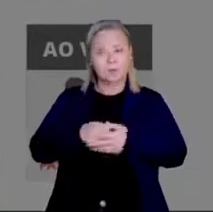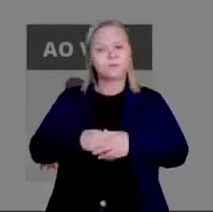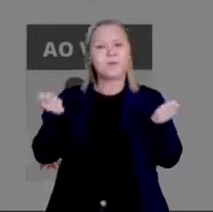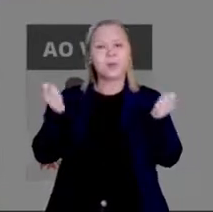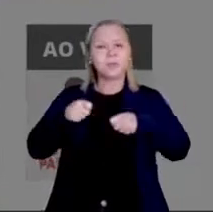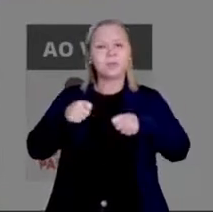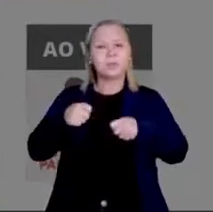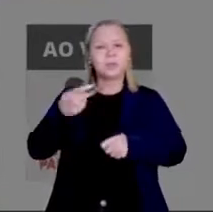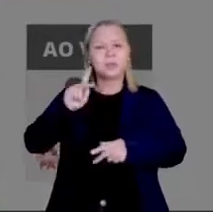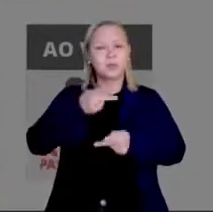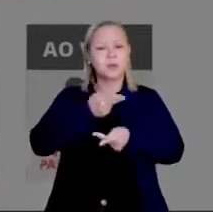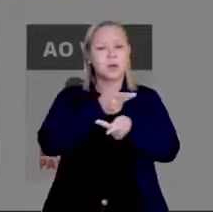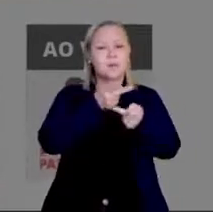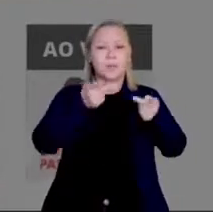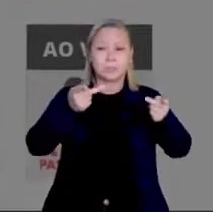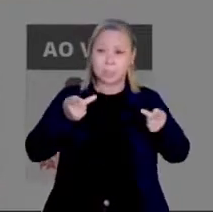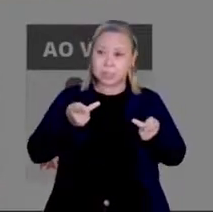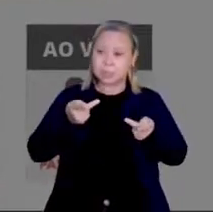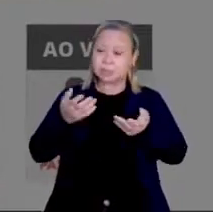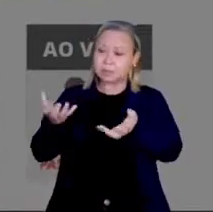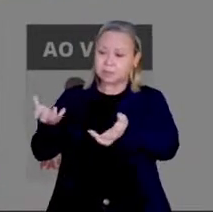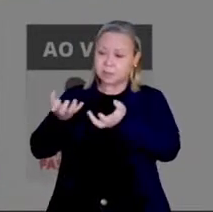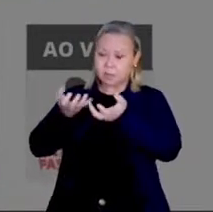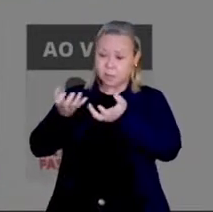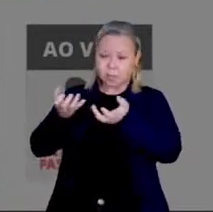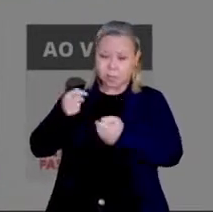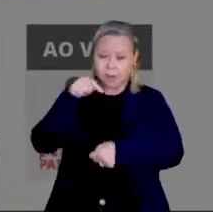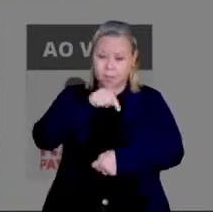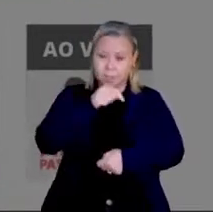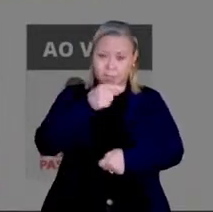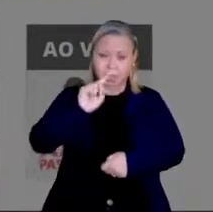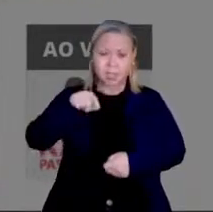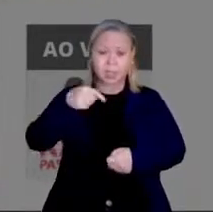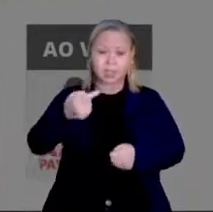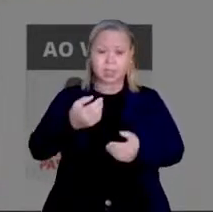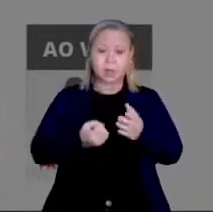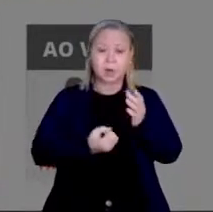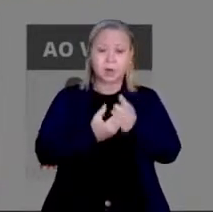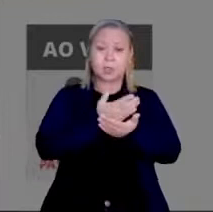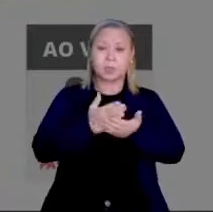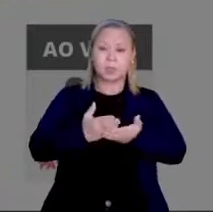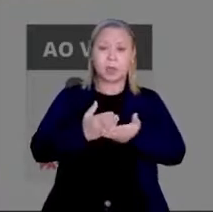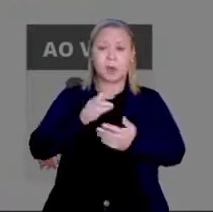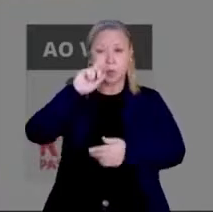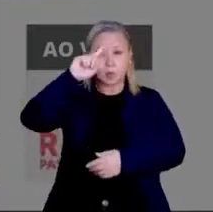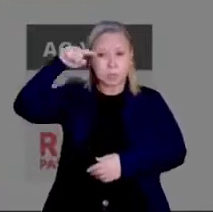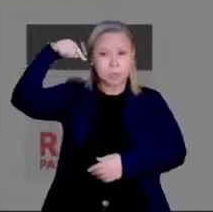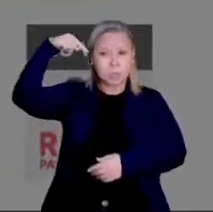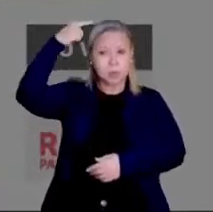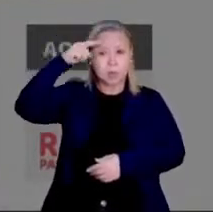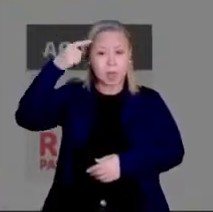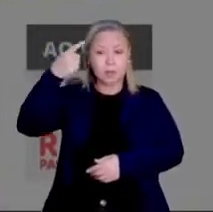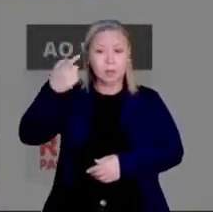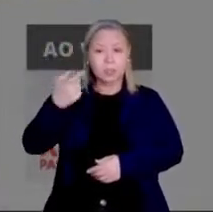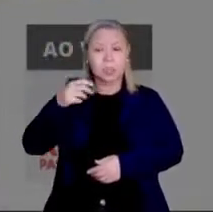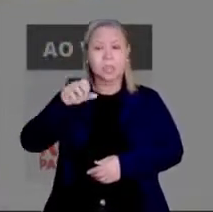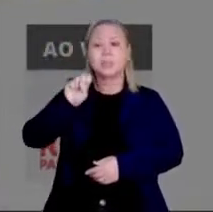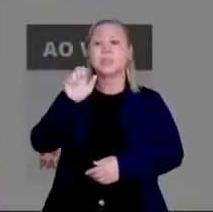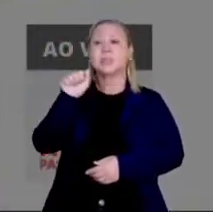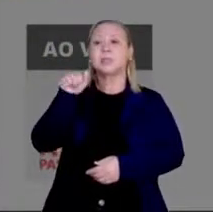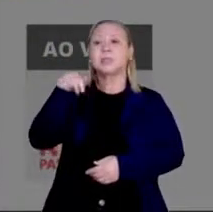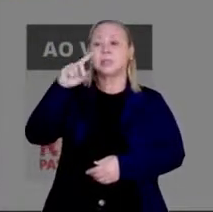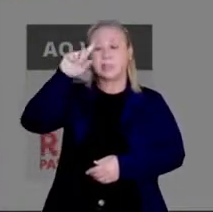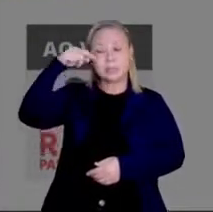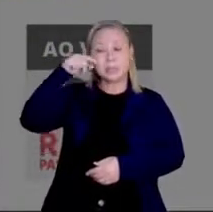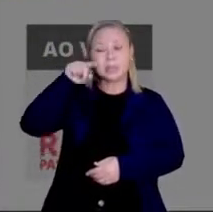muitos amigos no sul de Minas Gerais, muitos amigos, e eu estou doido, rapaz, doido, para comer uma comida mineira feita